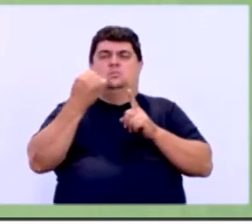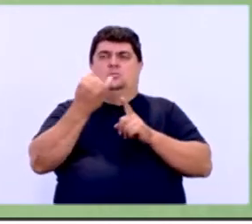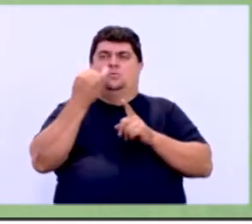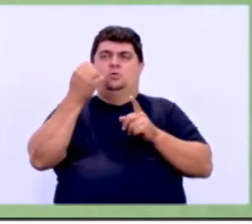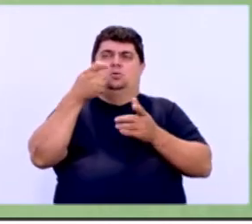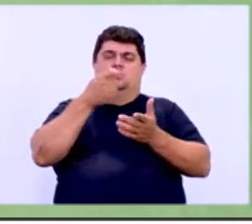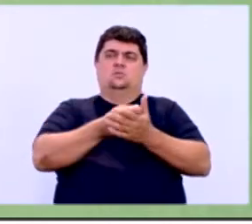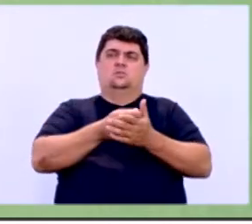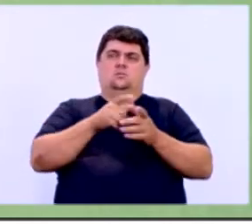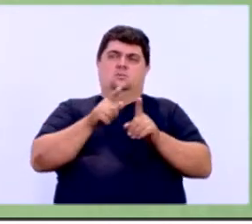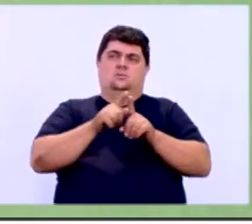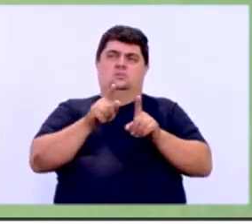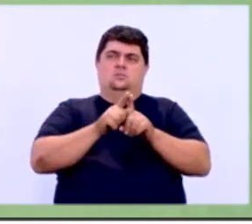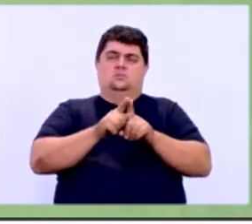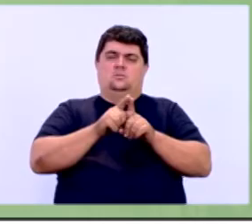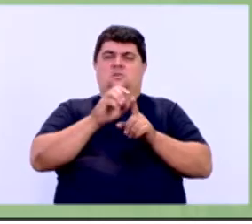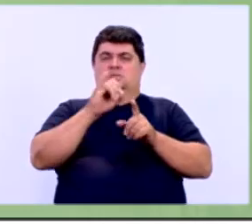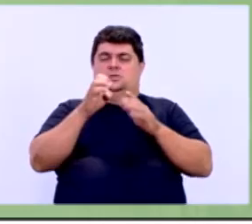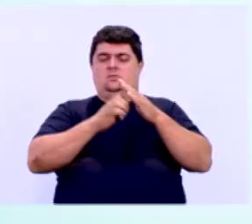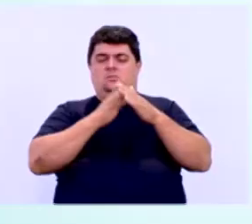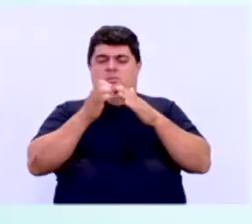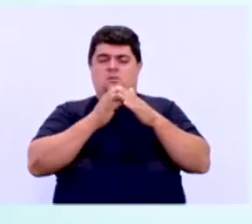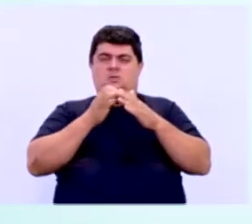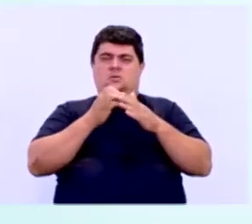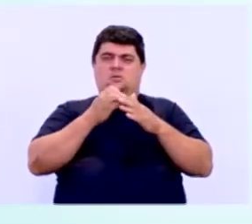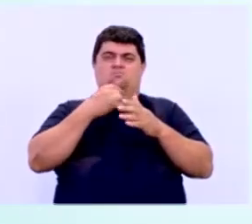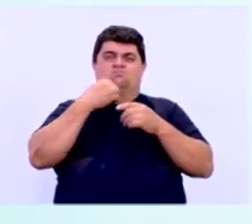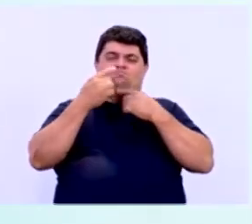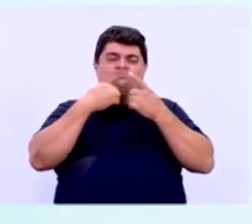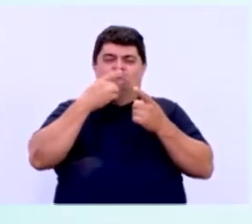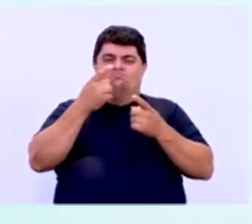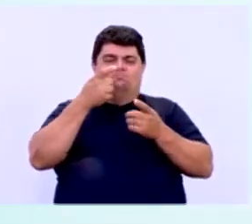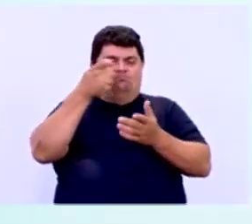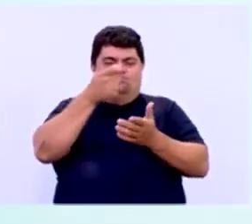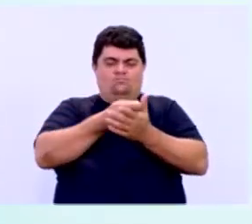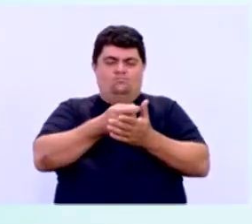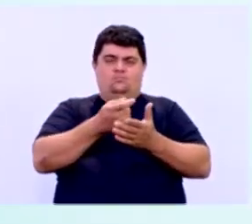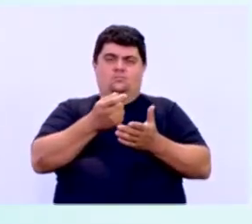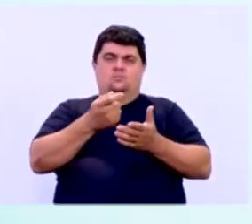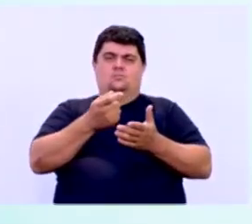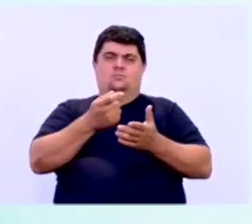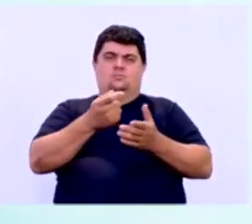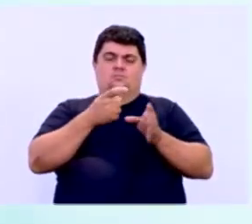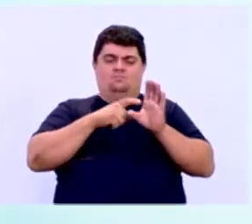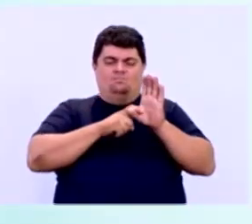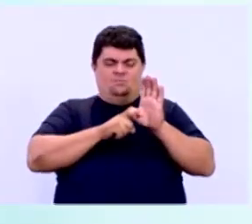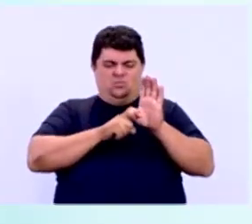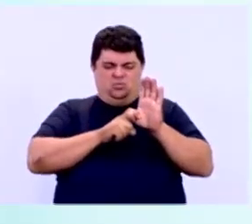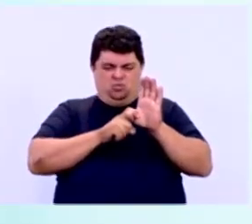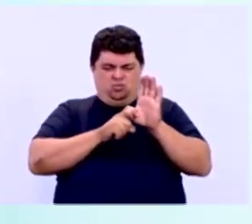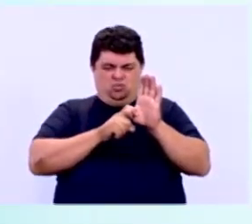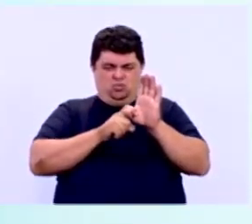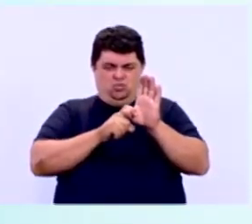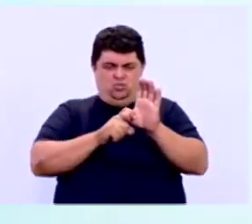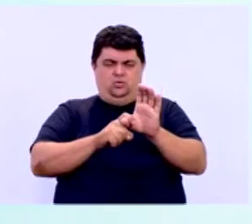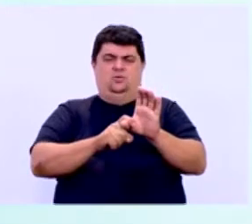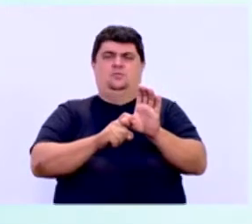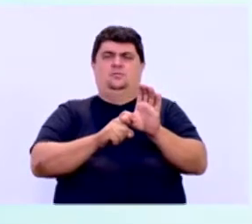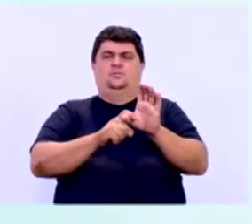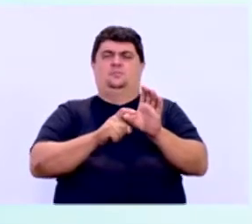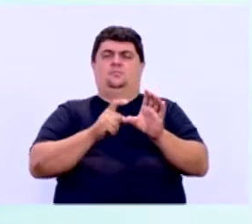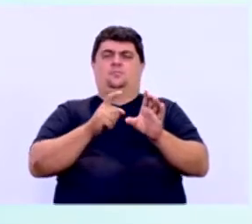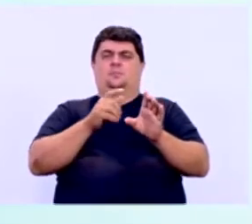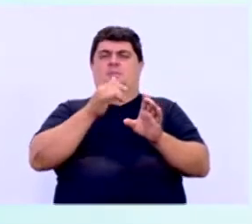né? Quando a empresa ela não consegue saldar as suas dívidas, né, como por exemplo